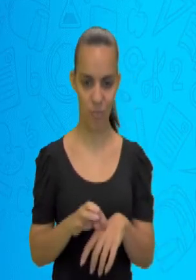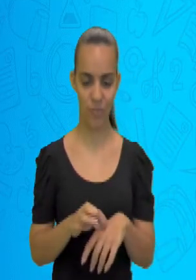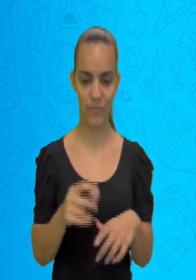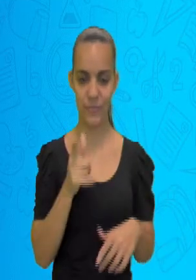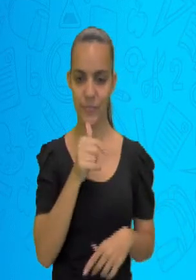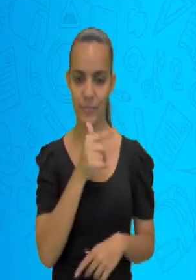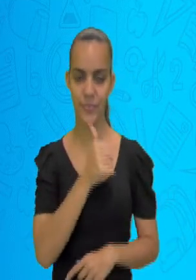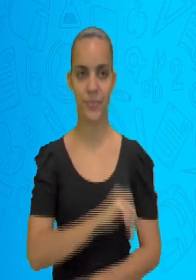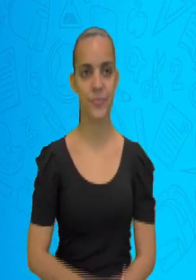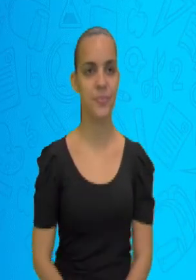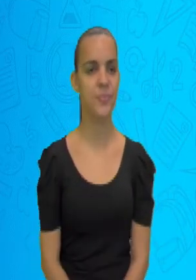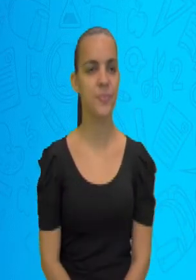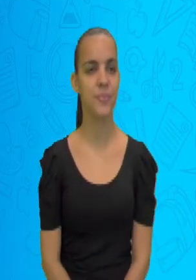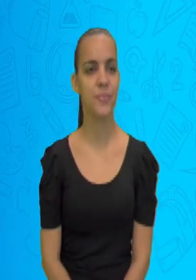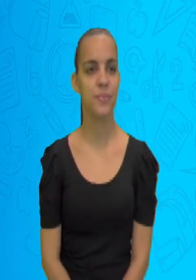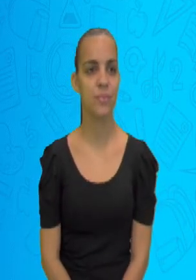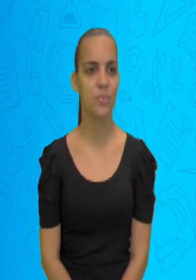água.